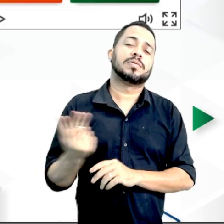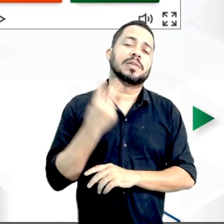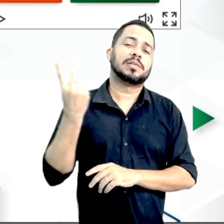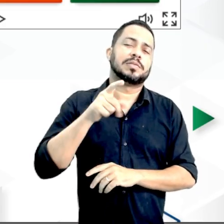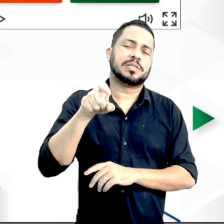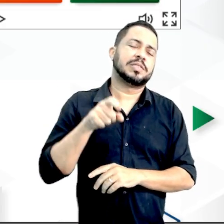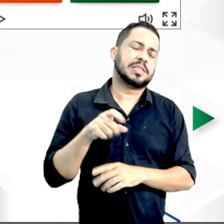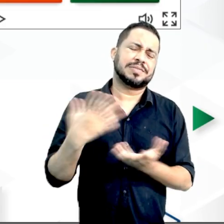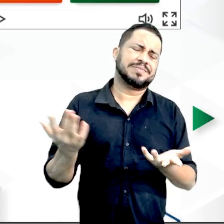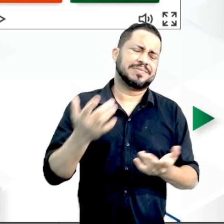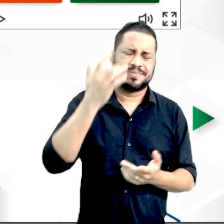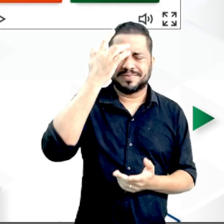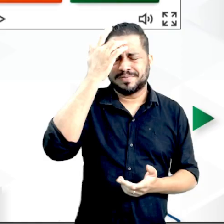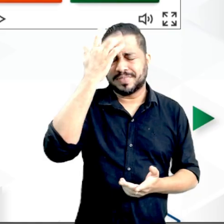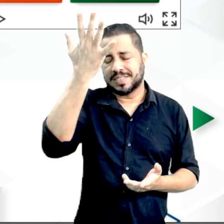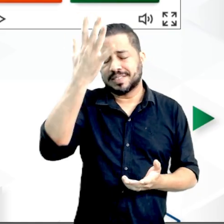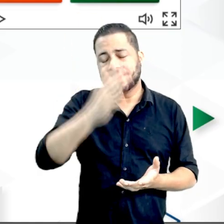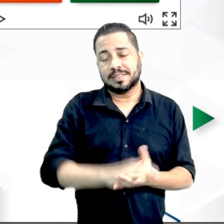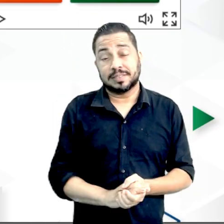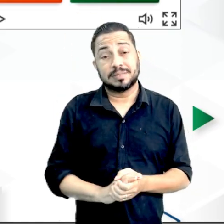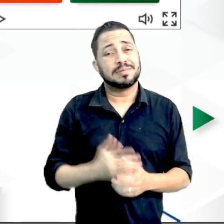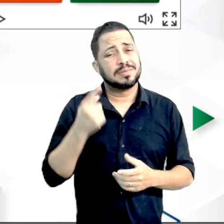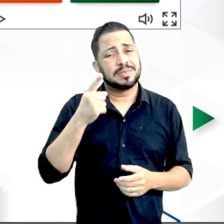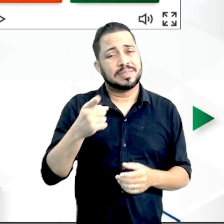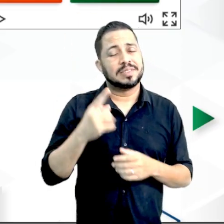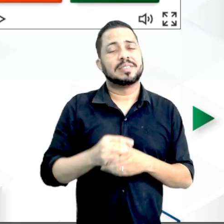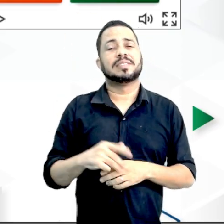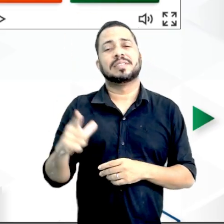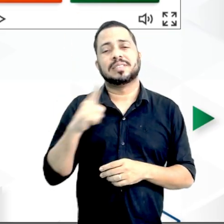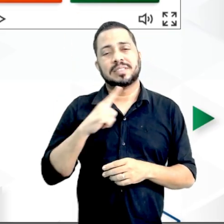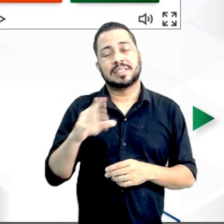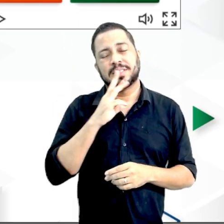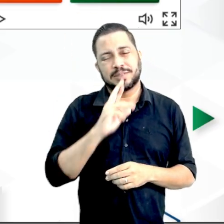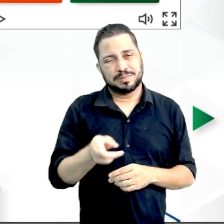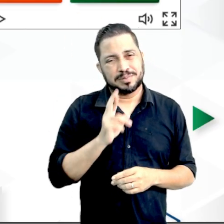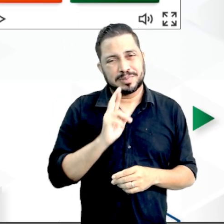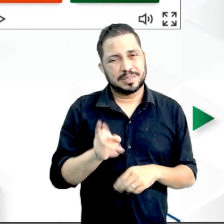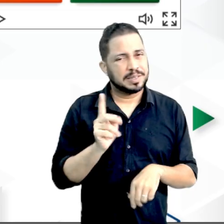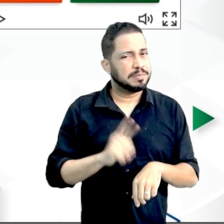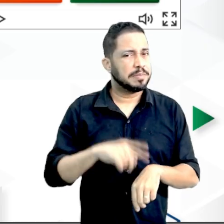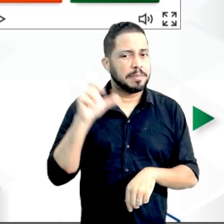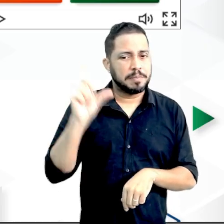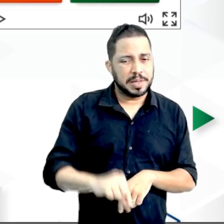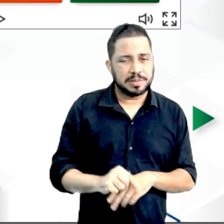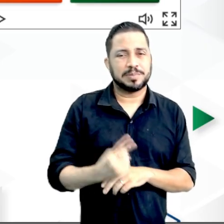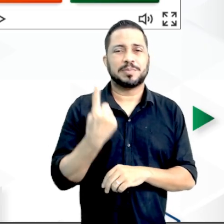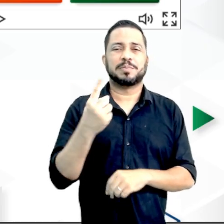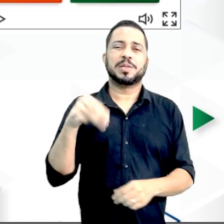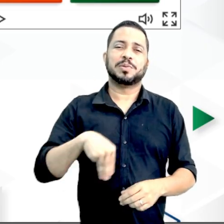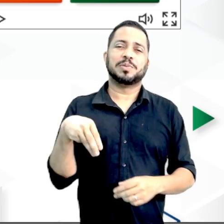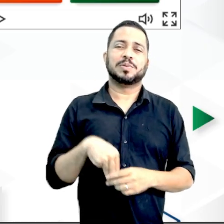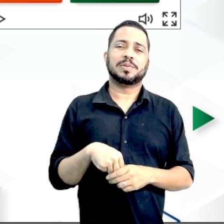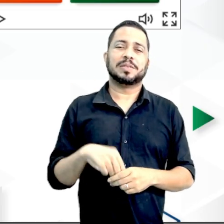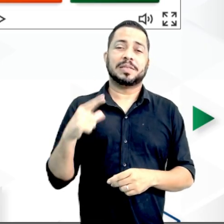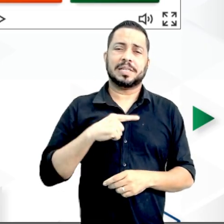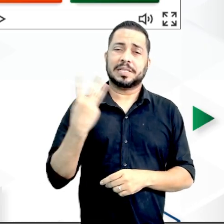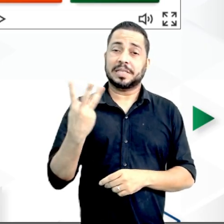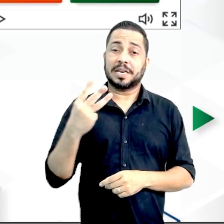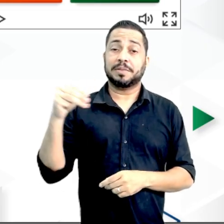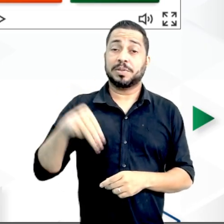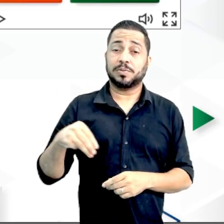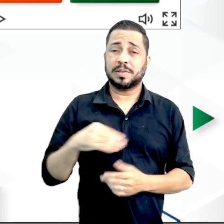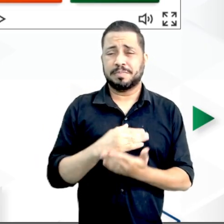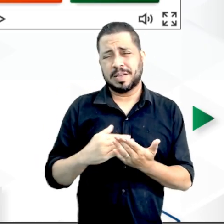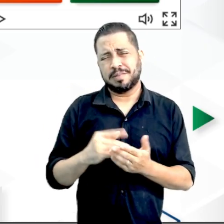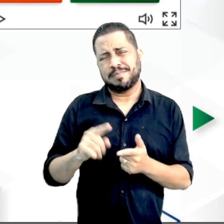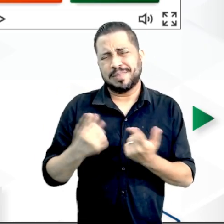muito fácil esse. Essa aí você tem que responder em menos de 1 minuto. Você tem 3 minutos e meio para